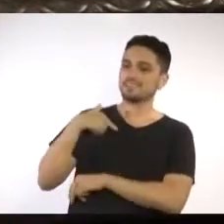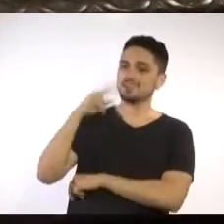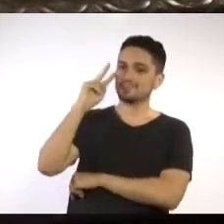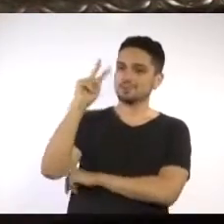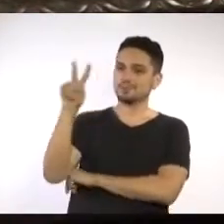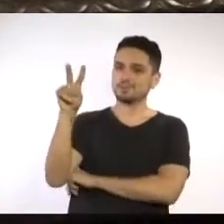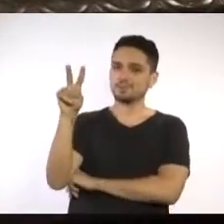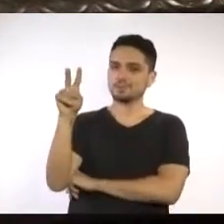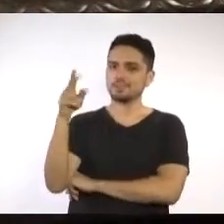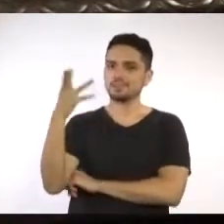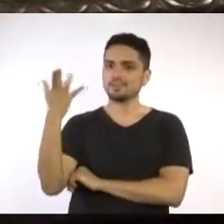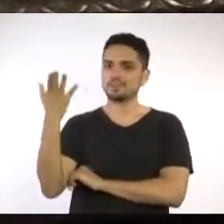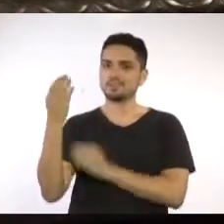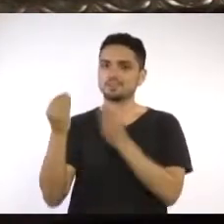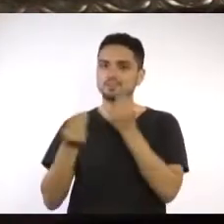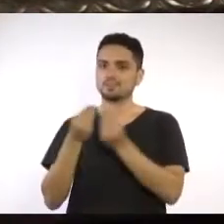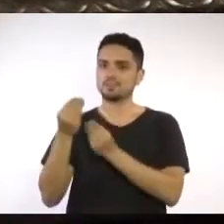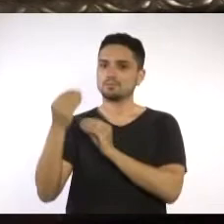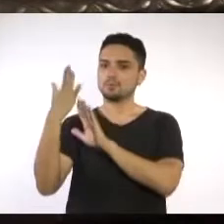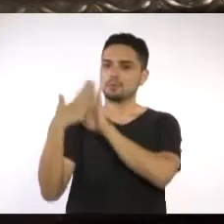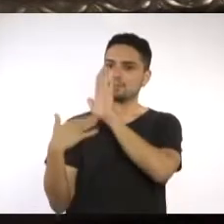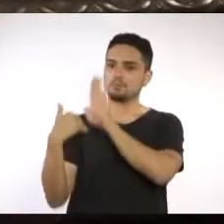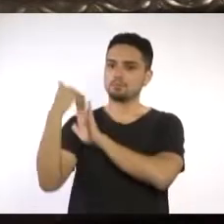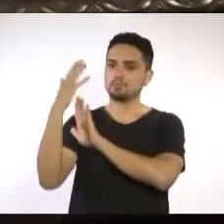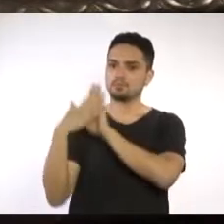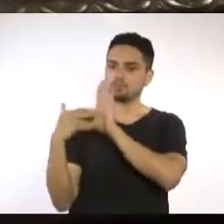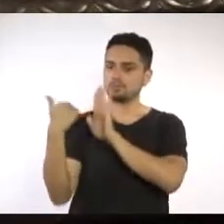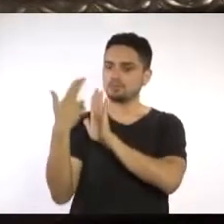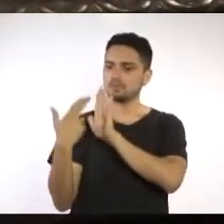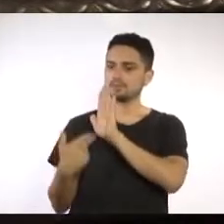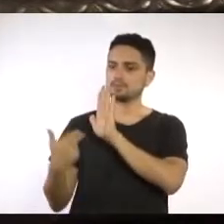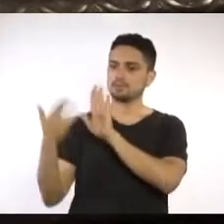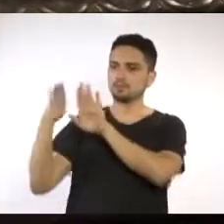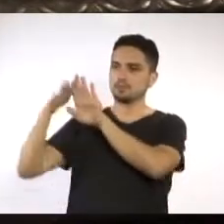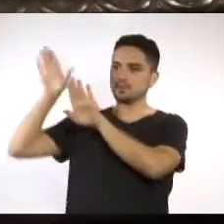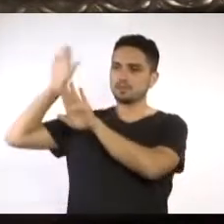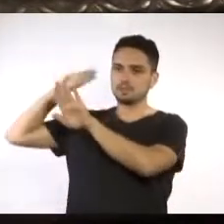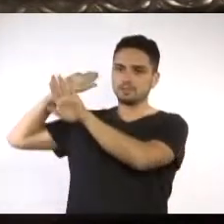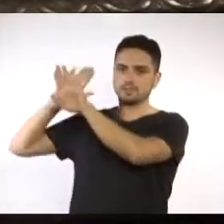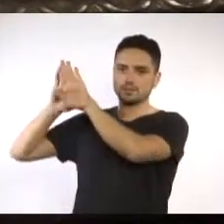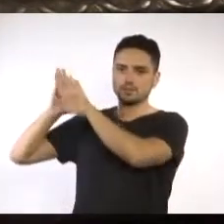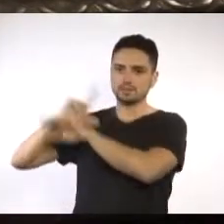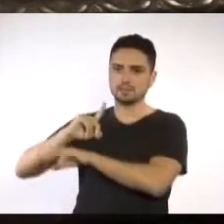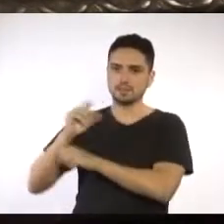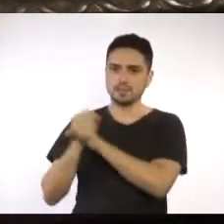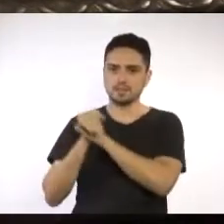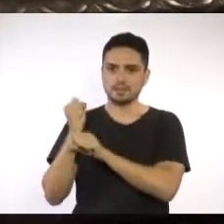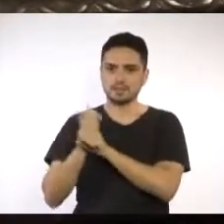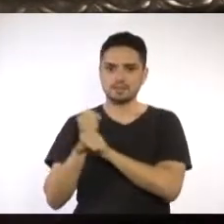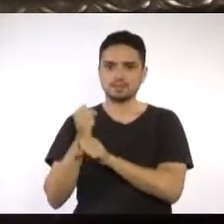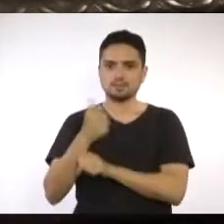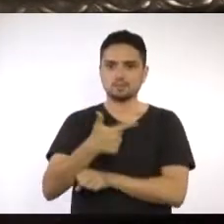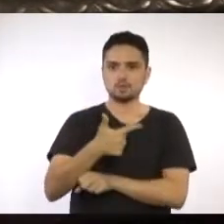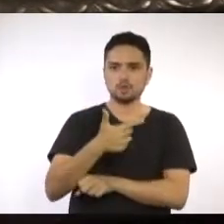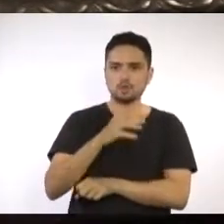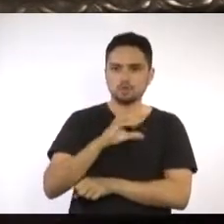a pintura atrás de Vossa Excelência e ela é datada de